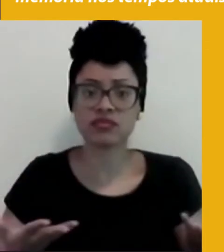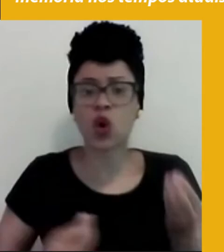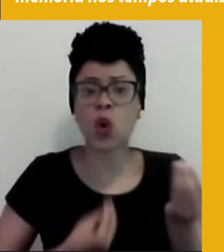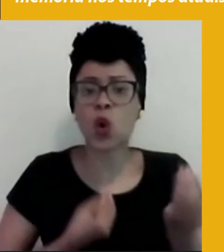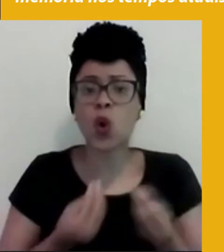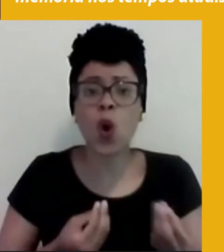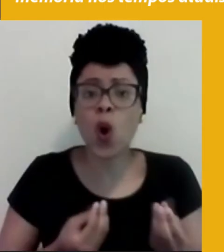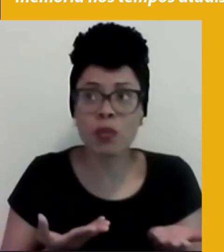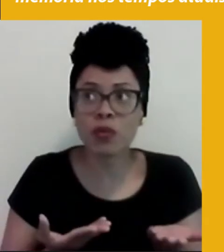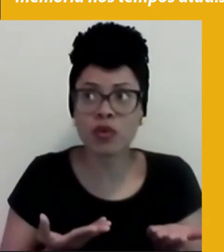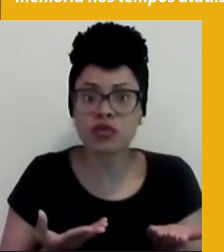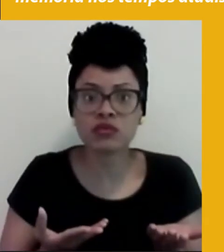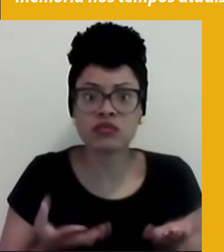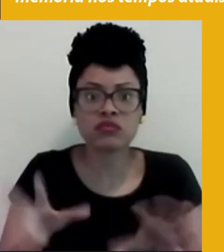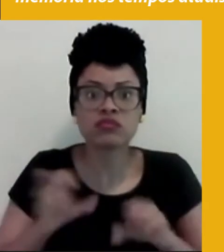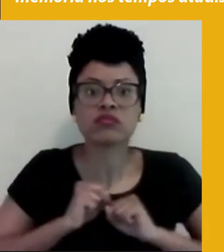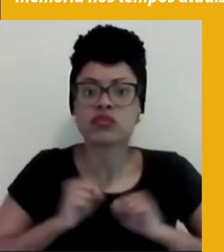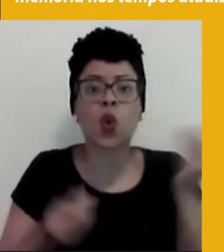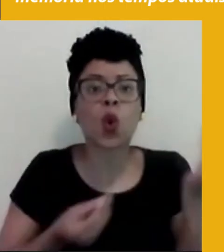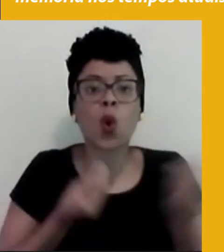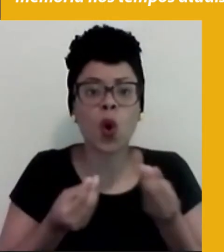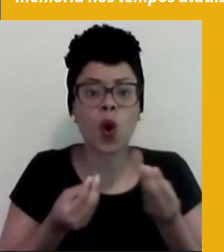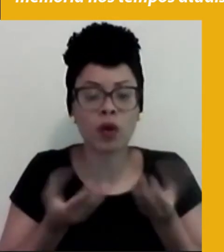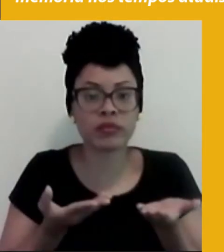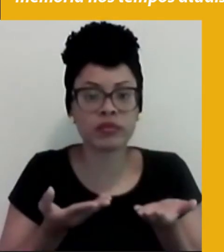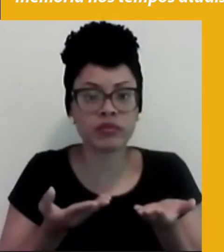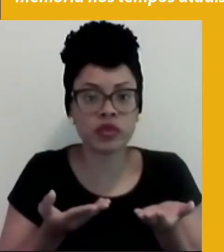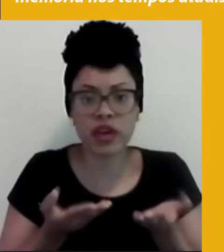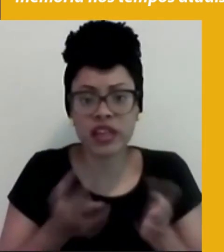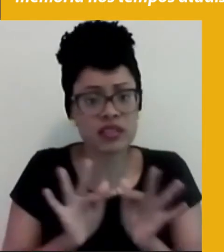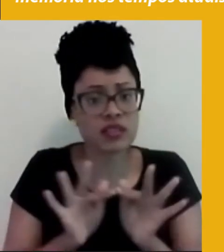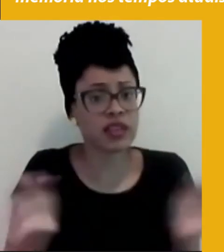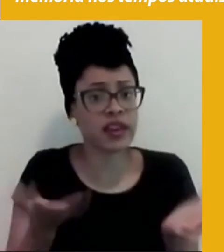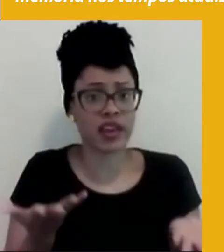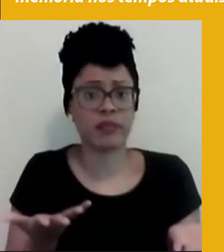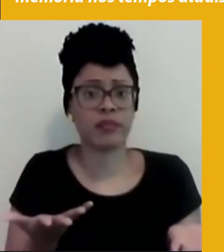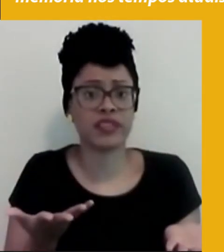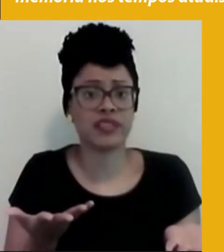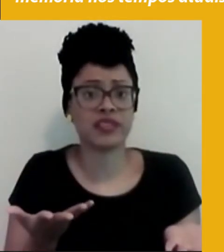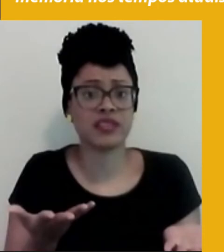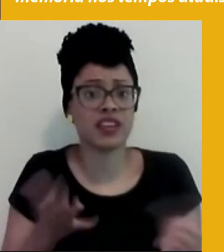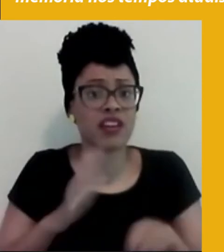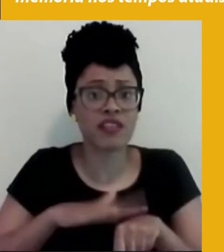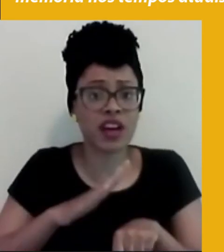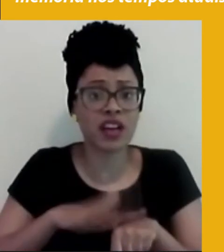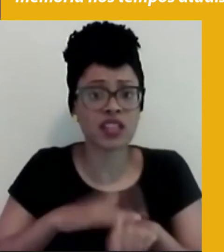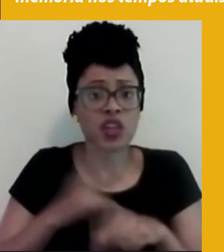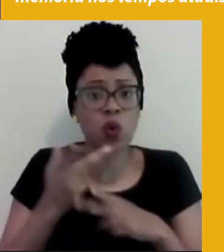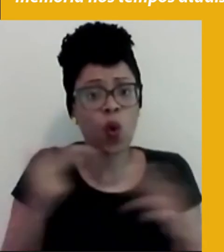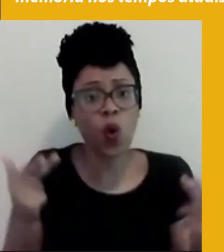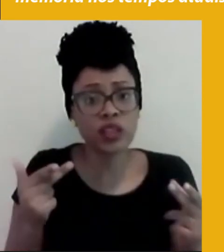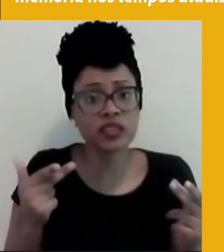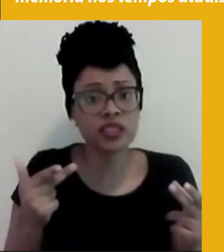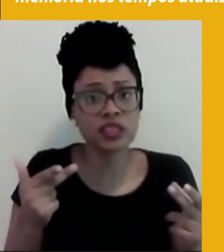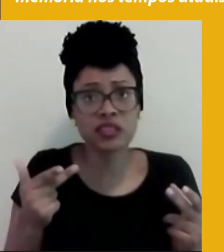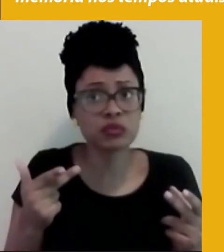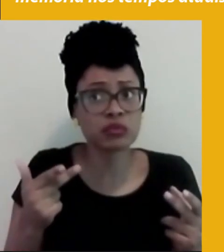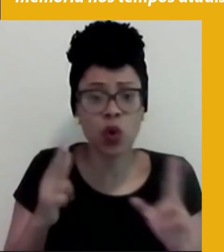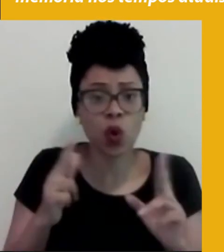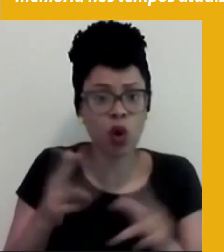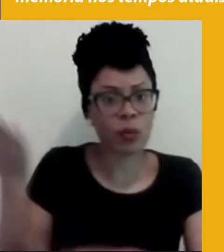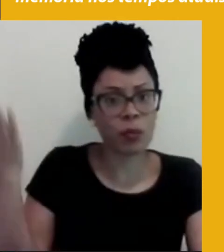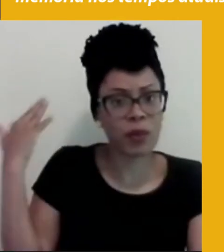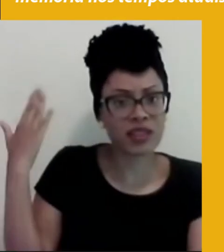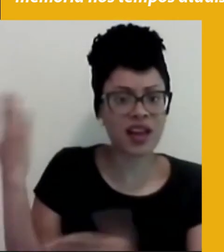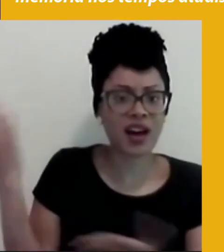são biologicamente e culturalmente antigas e que são ótimas e que a gente sabe fazer muito bem, que é cantar,